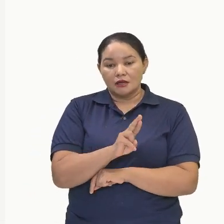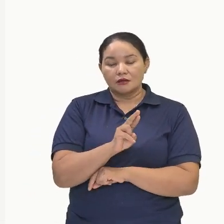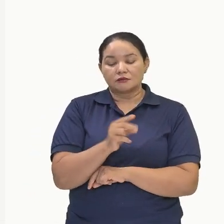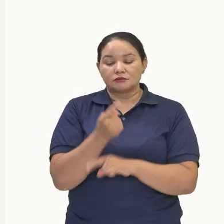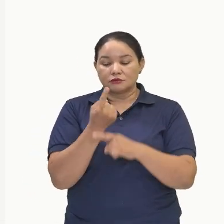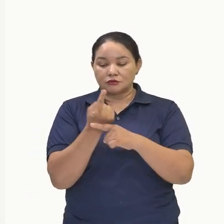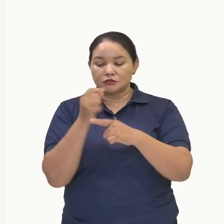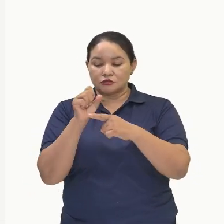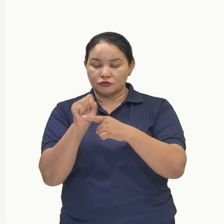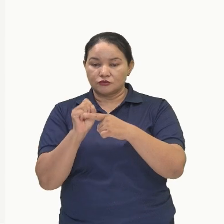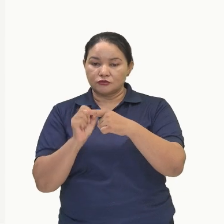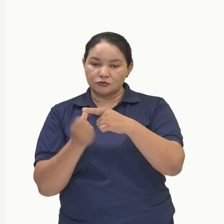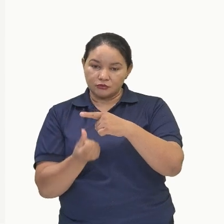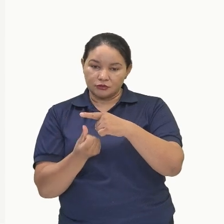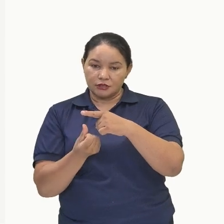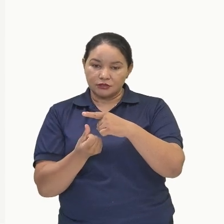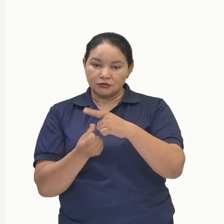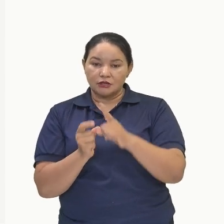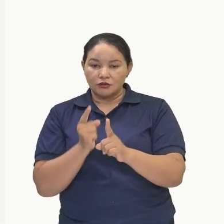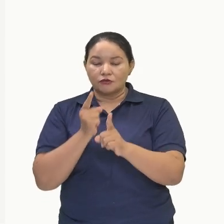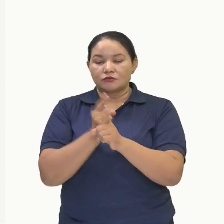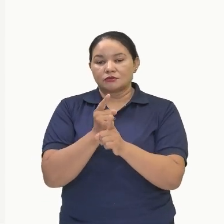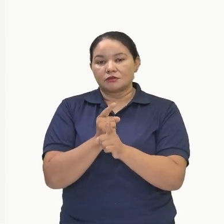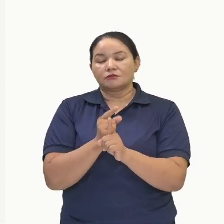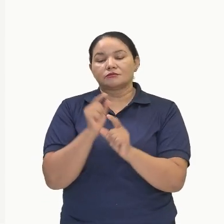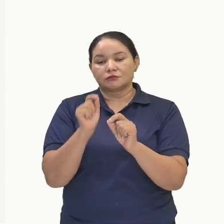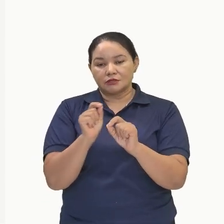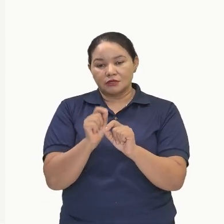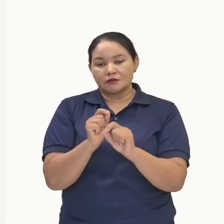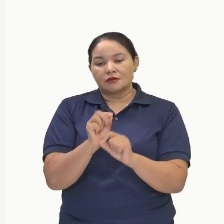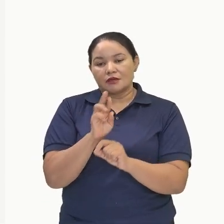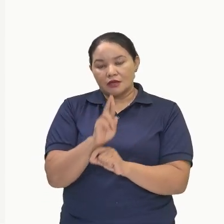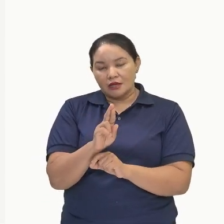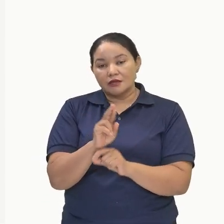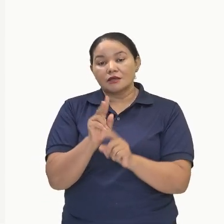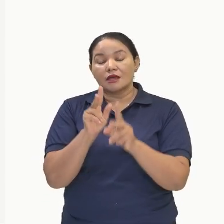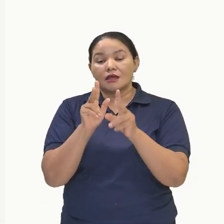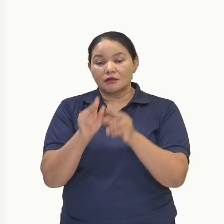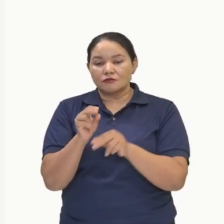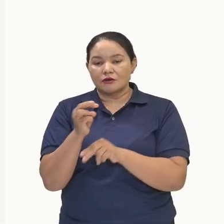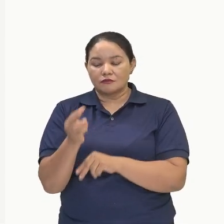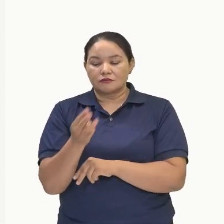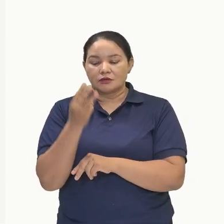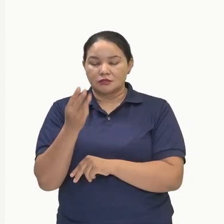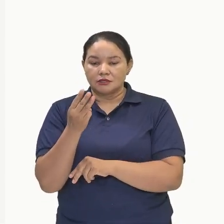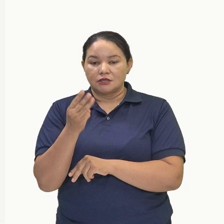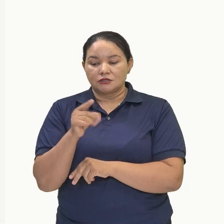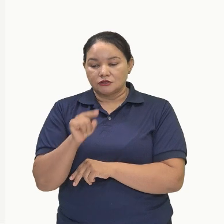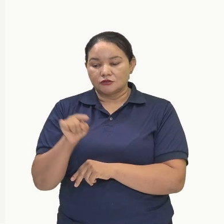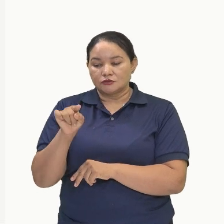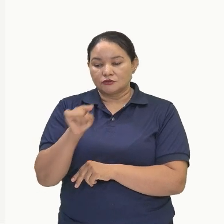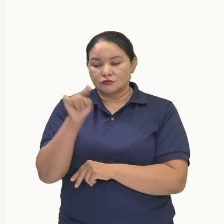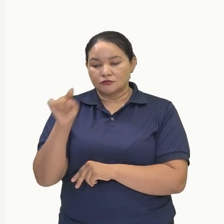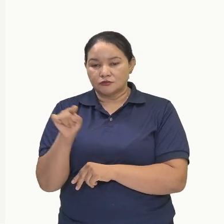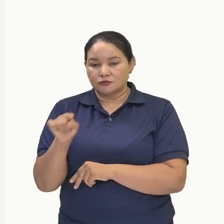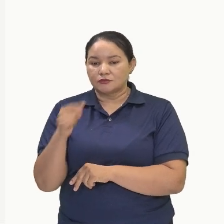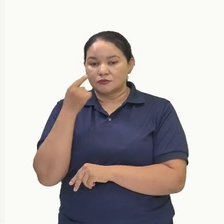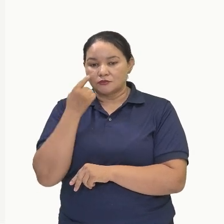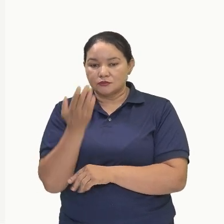6, e a gente encontra, então, o resultado em que o R, né, que é a resistência interna,